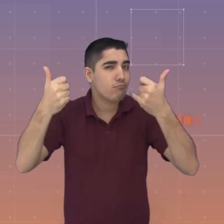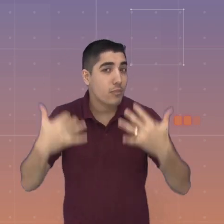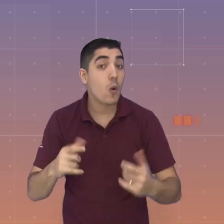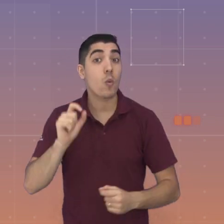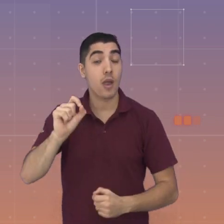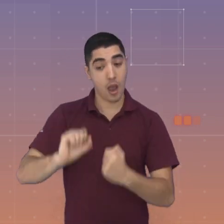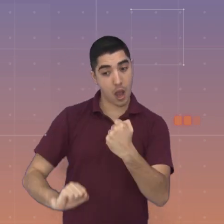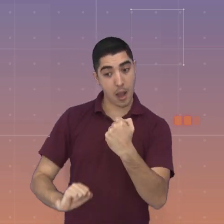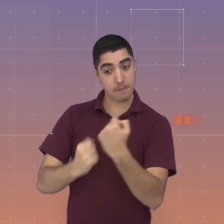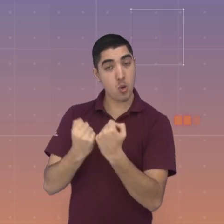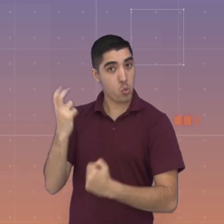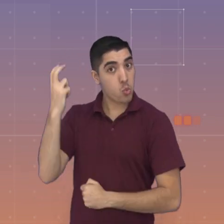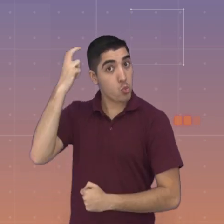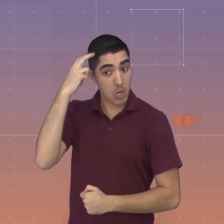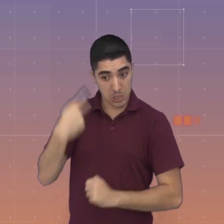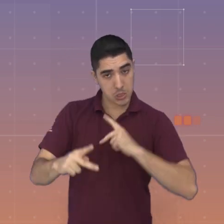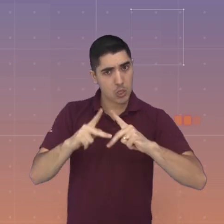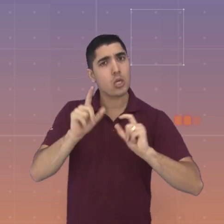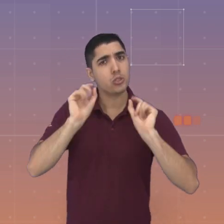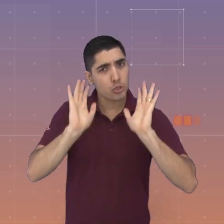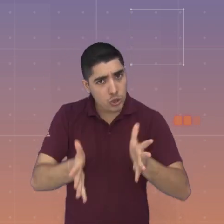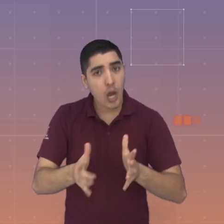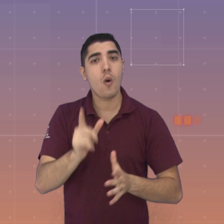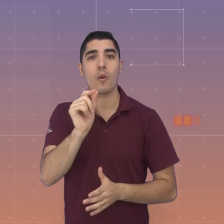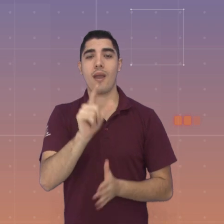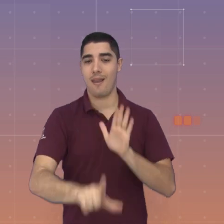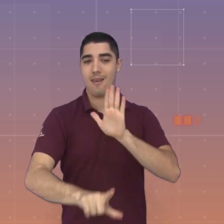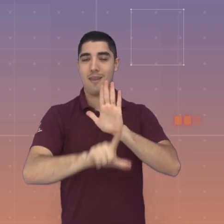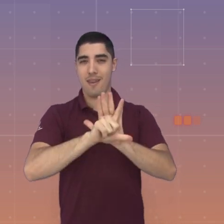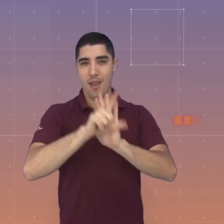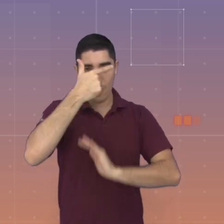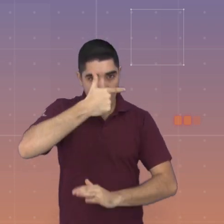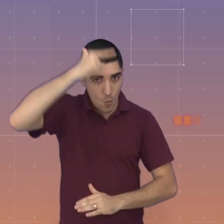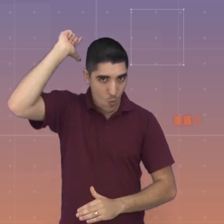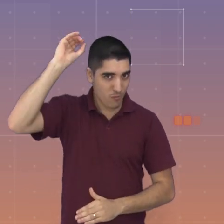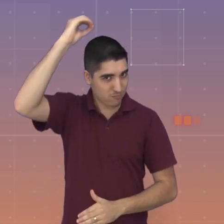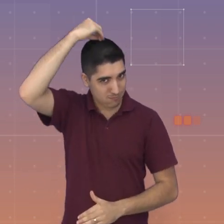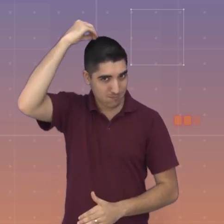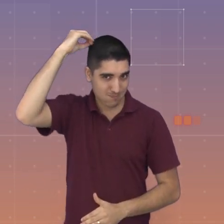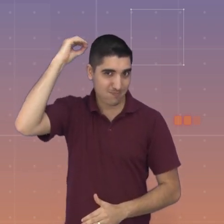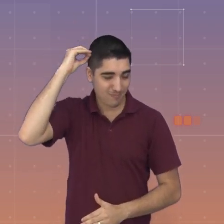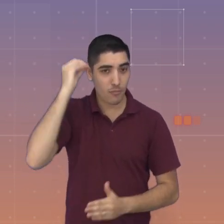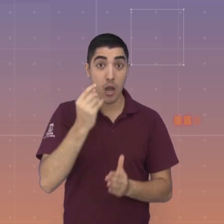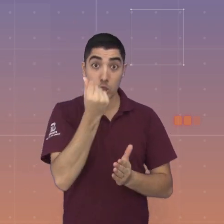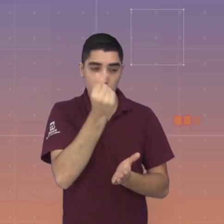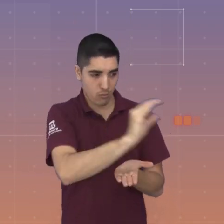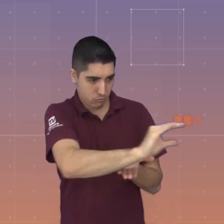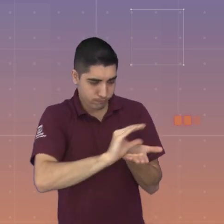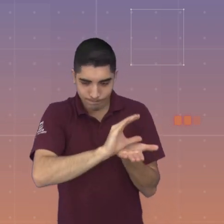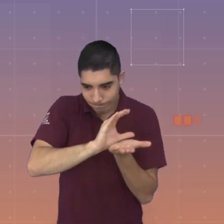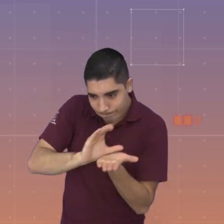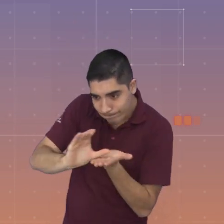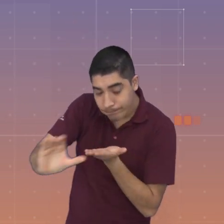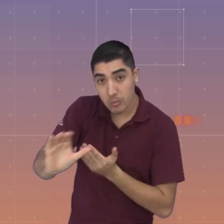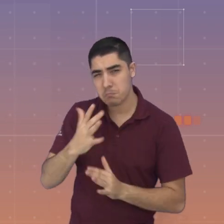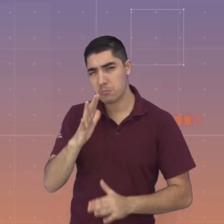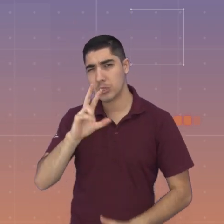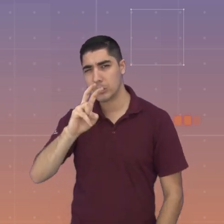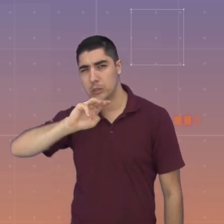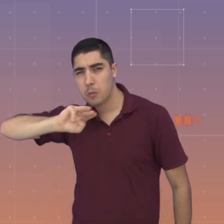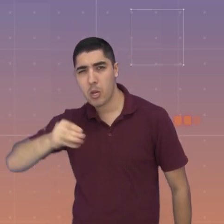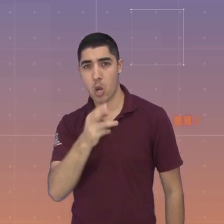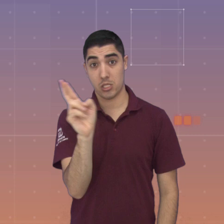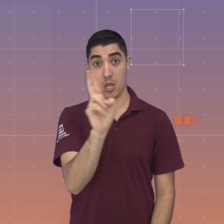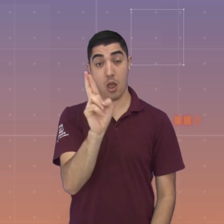começa falando no apoio à cultura em São José, que recebeu repasses da Lei Paulo Gustavo. Foram mais de 5 milhões destinados